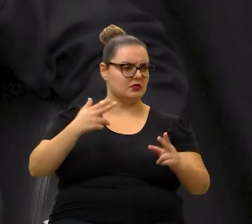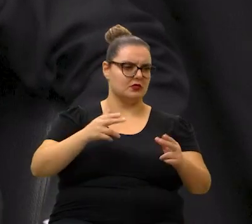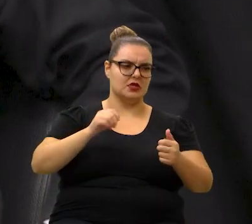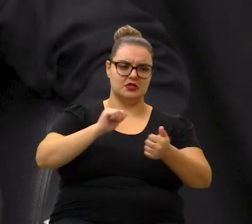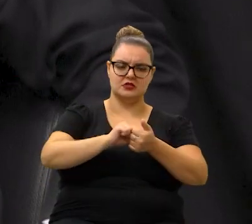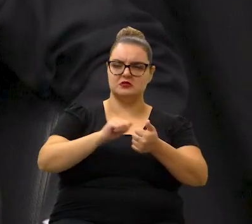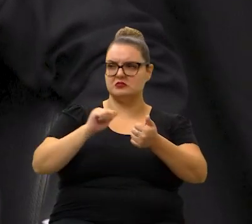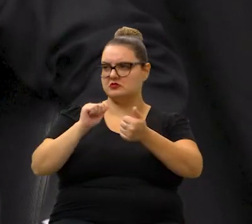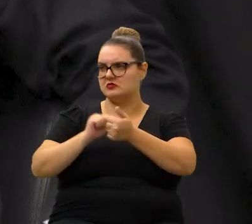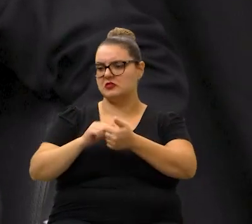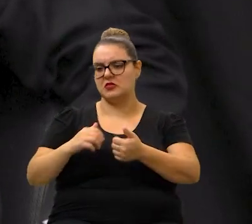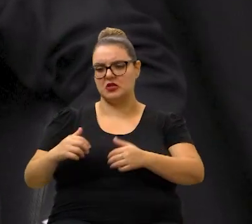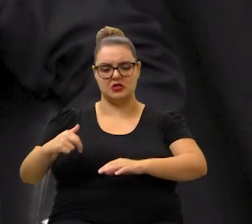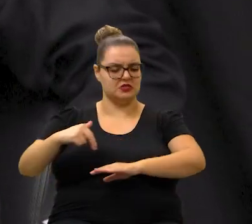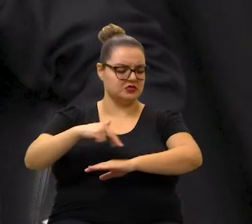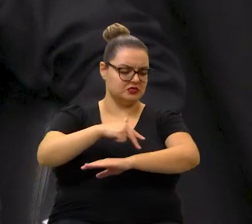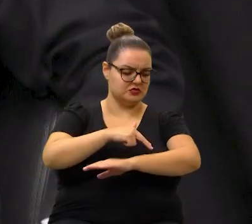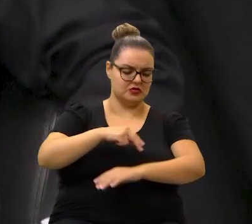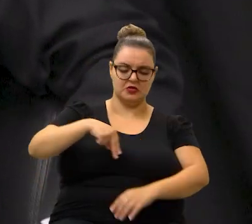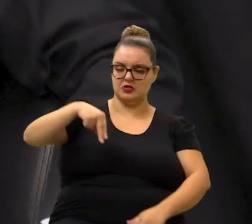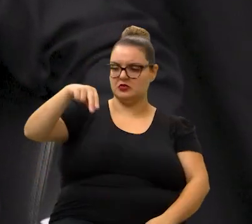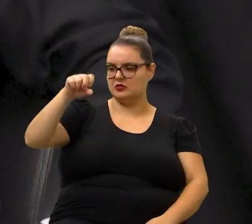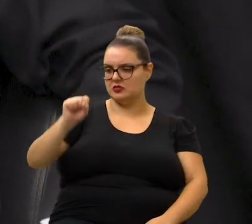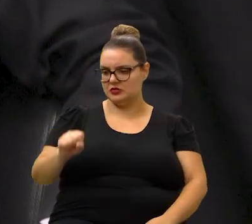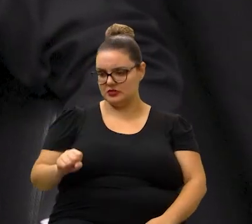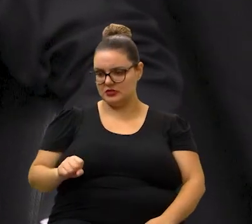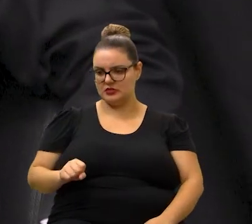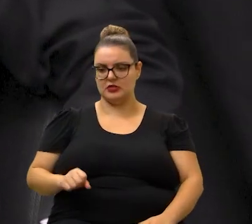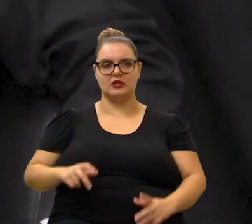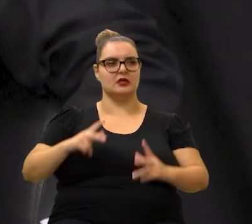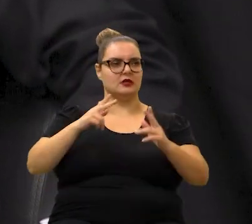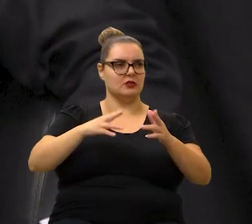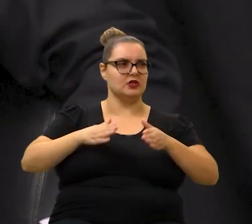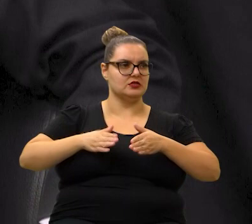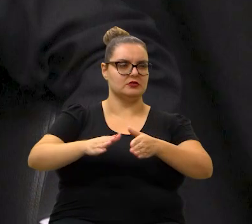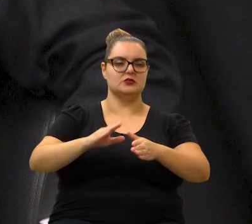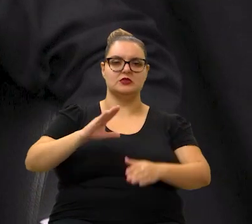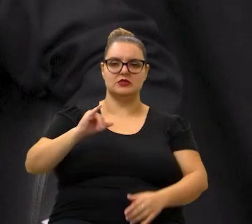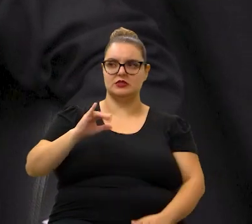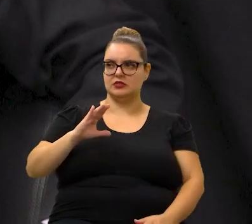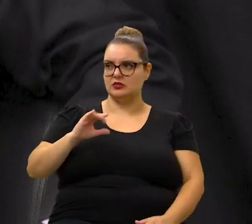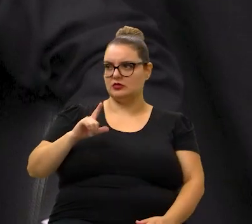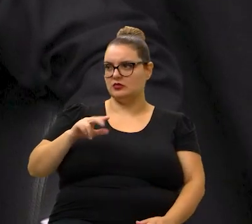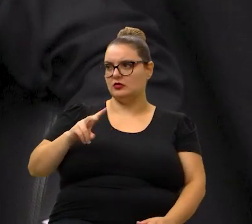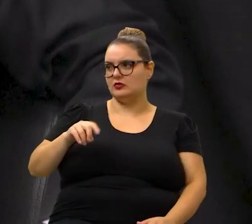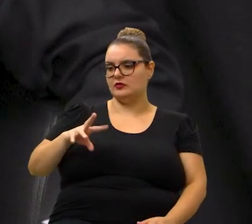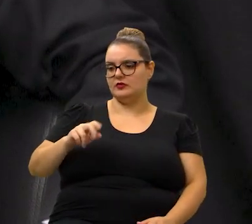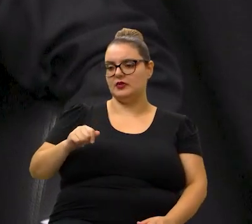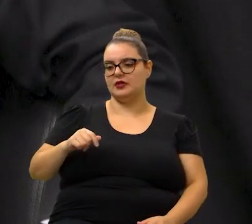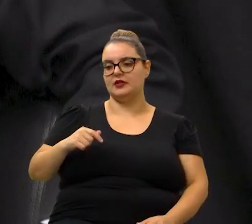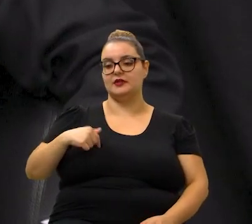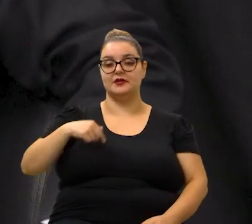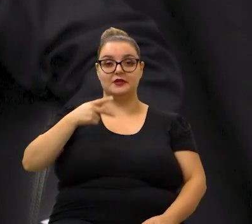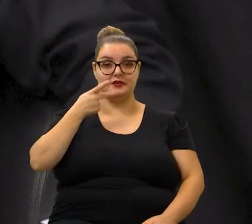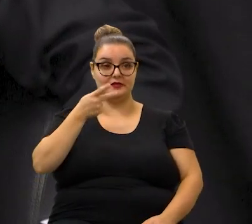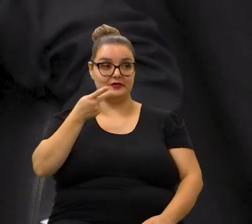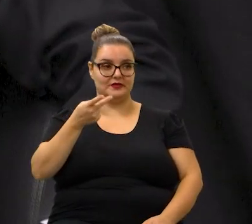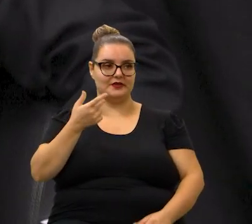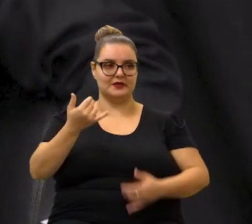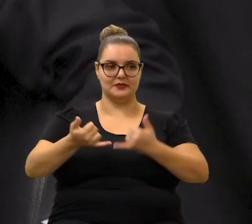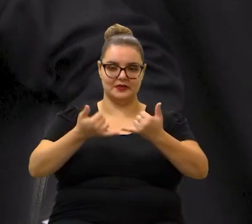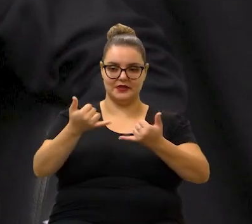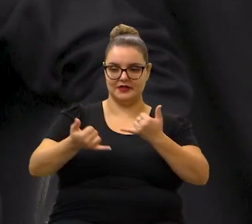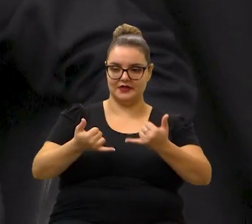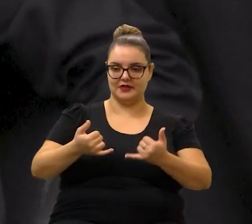qualidade de Calçada que foi feita no Norte Sul a mesma ciclovia está sendo feita lá então eu tô brincando que a norte